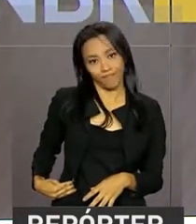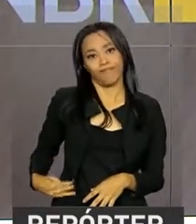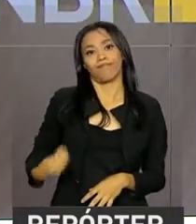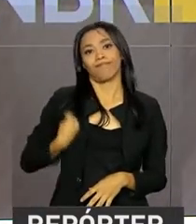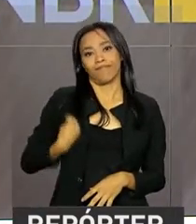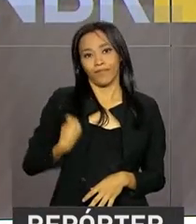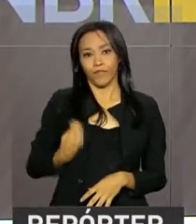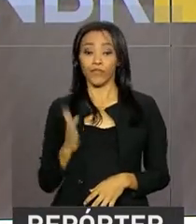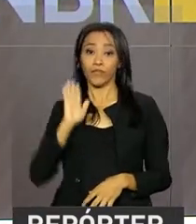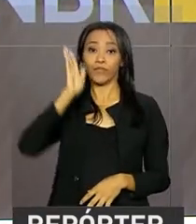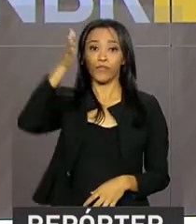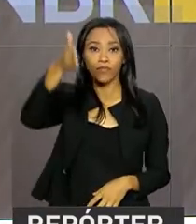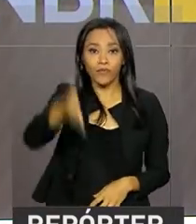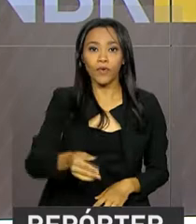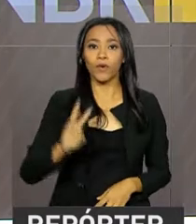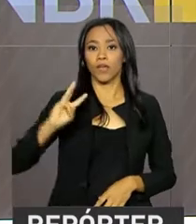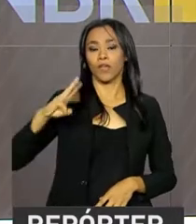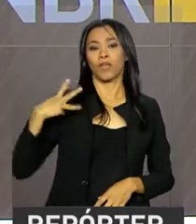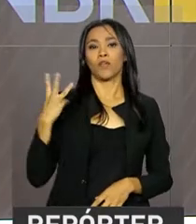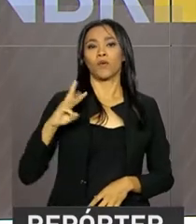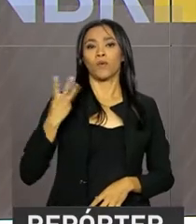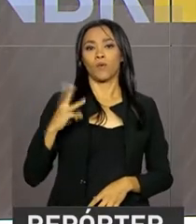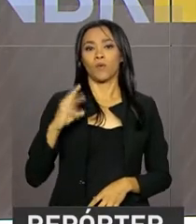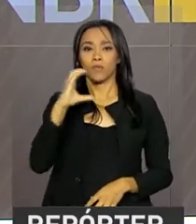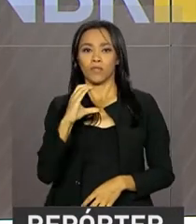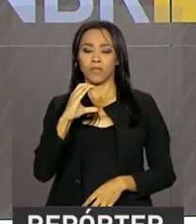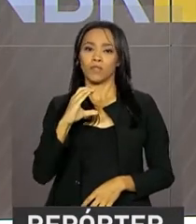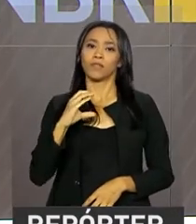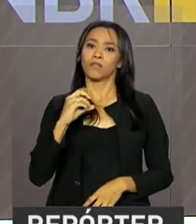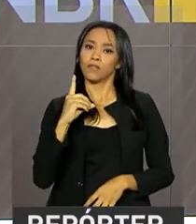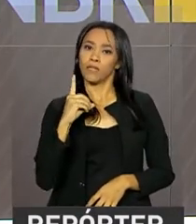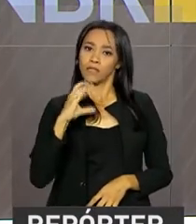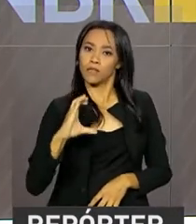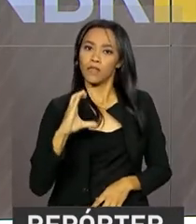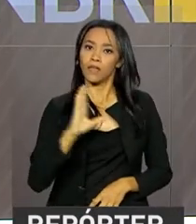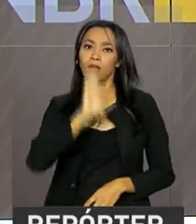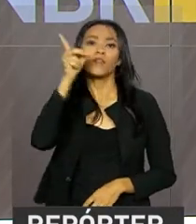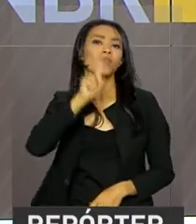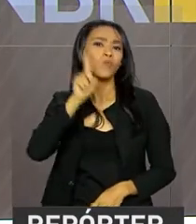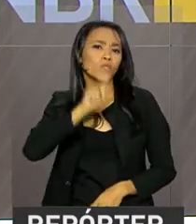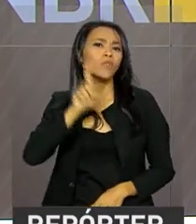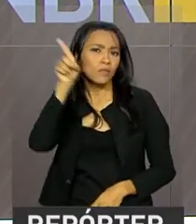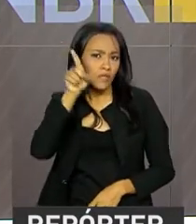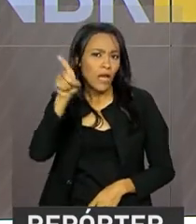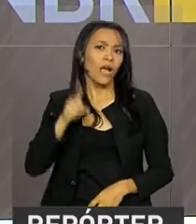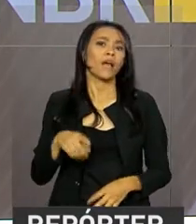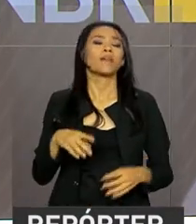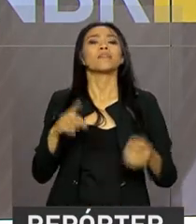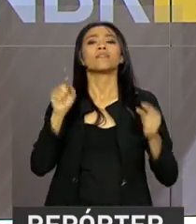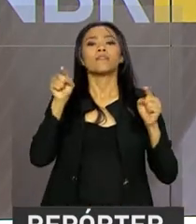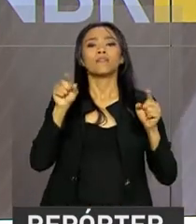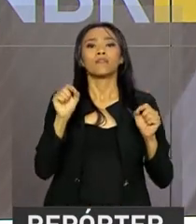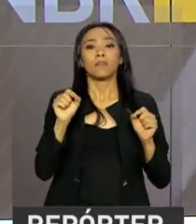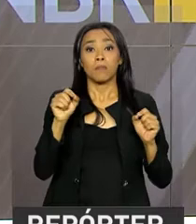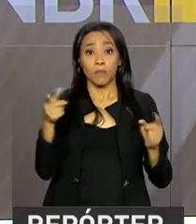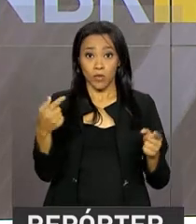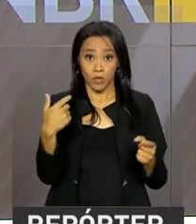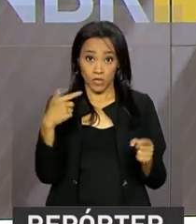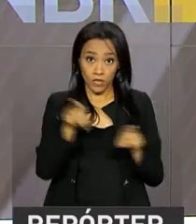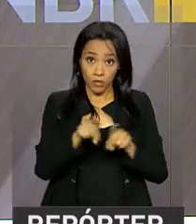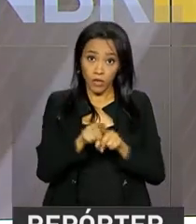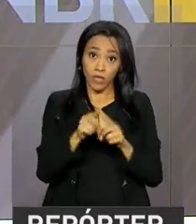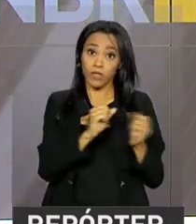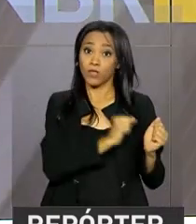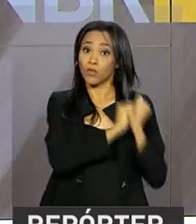em boston nos estados unidos com representantes do banco mundial do banco interamericano de desenvolvimento e com a